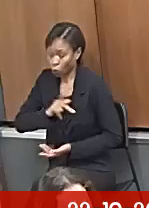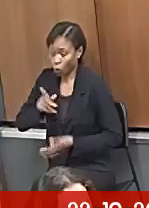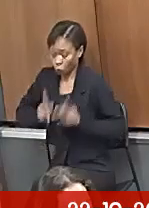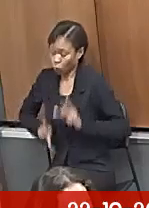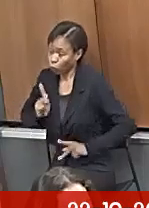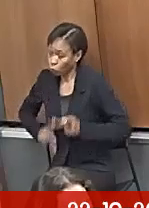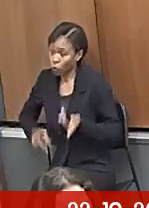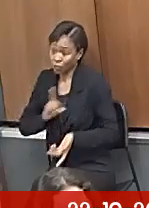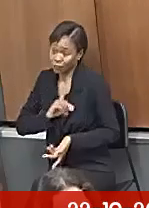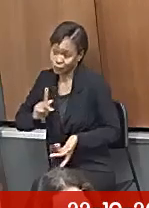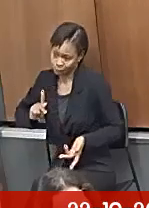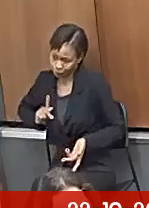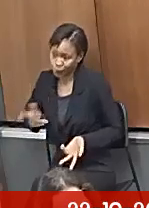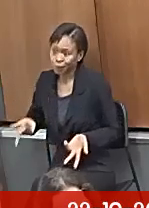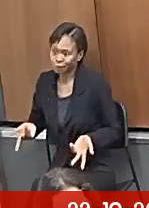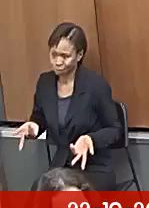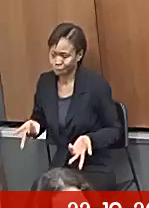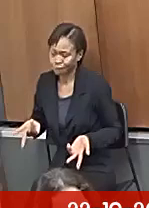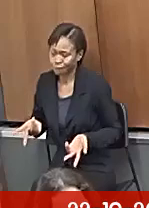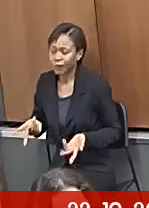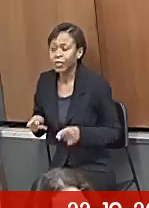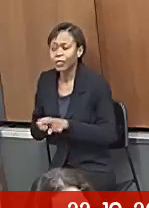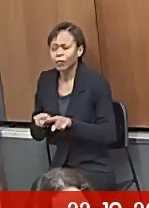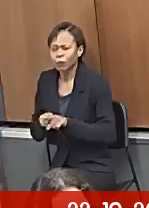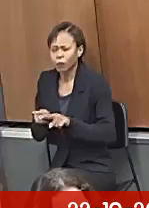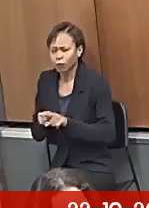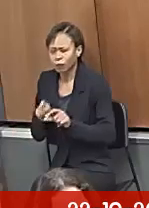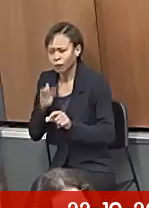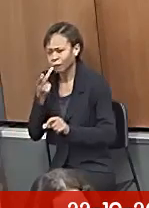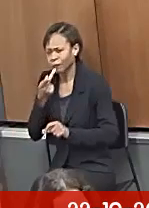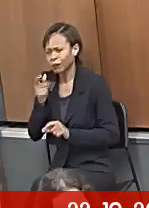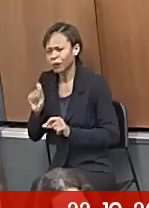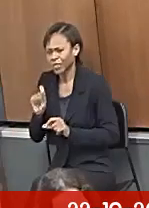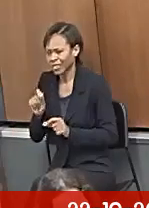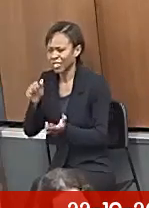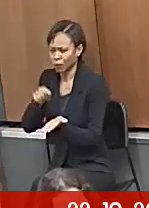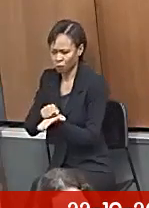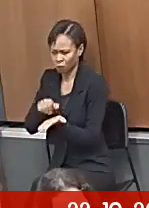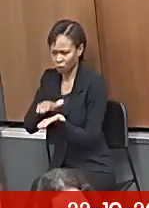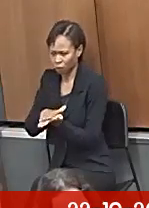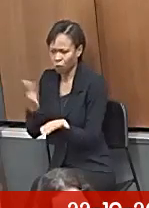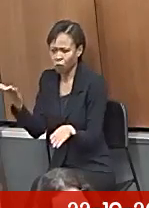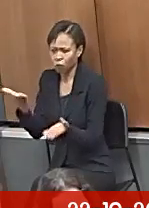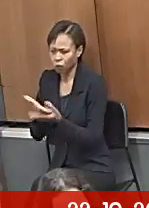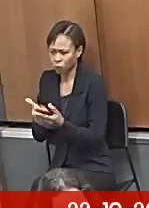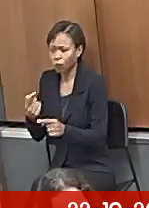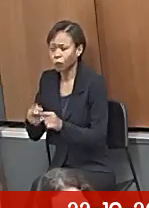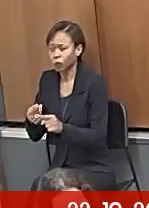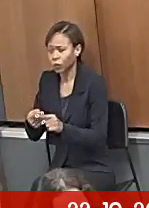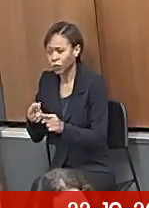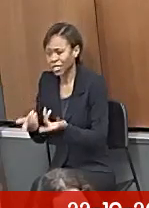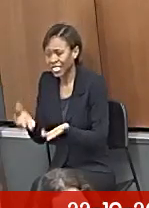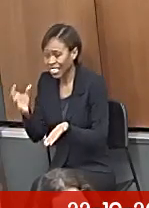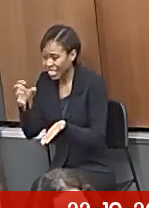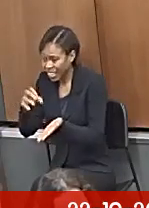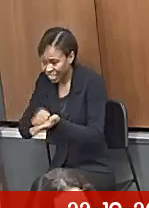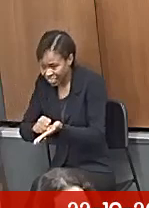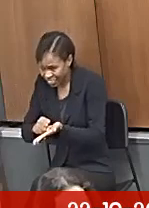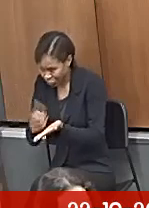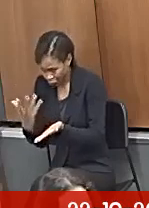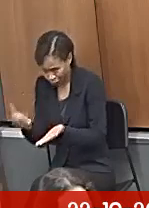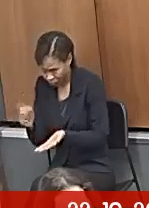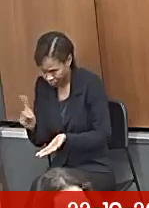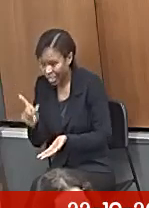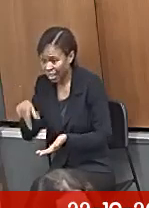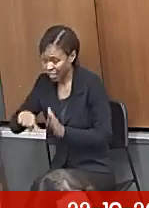a gestão do seu negócio, por exemplo. Isso sem falar em uma possível detenção e multa, já que a negativa da matrícula é um crime previsto no